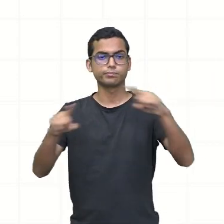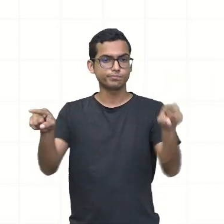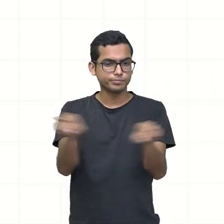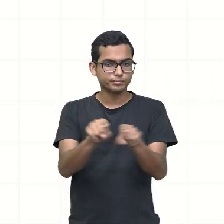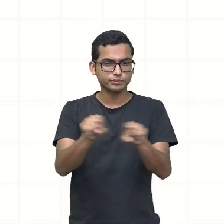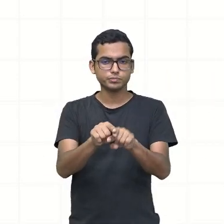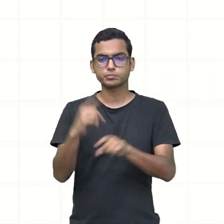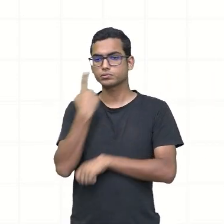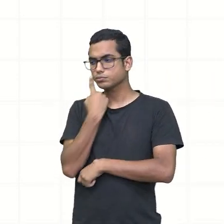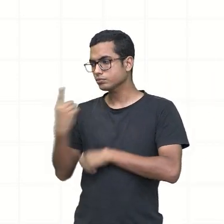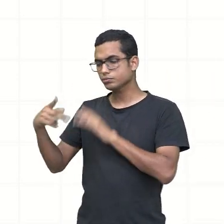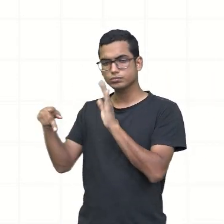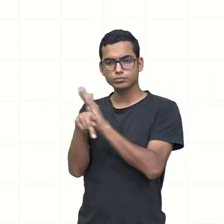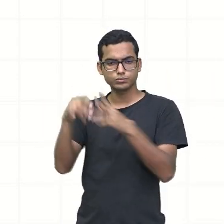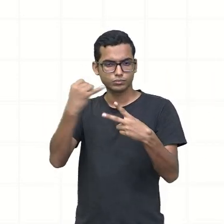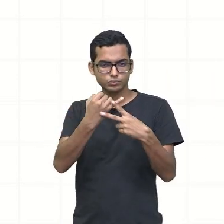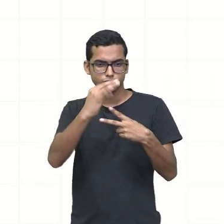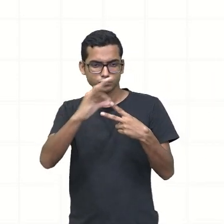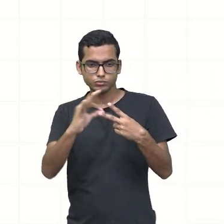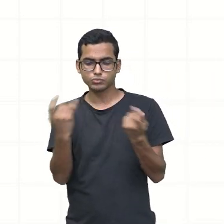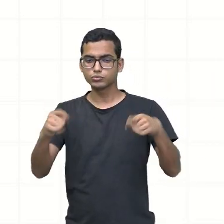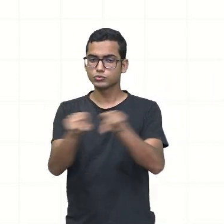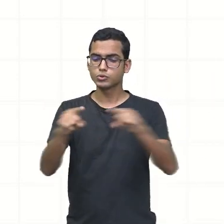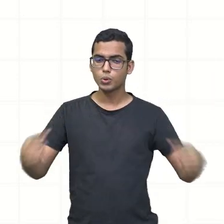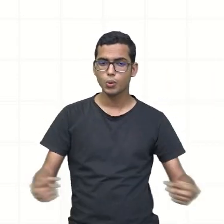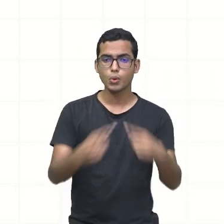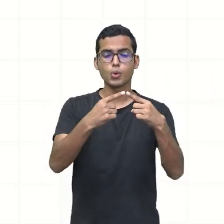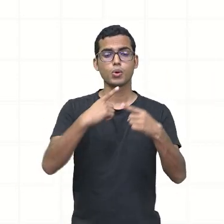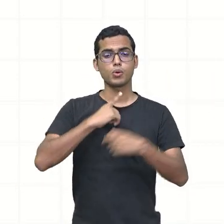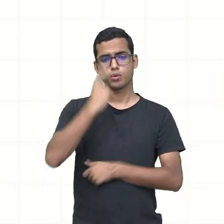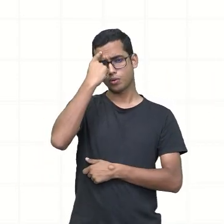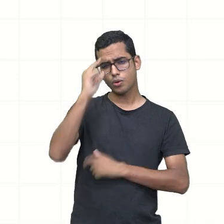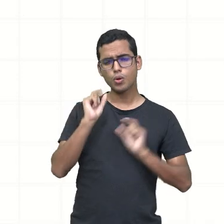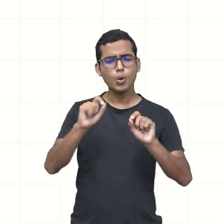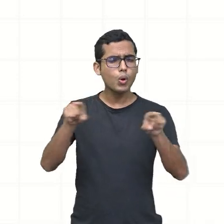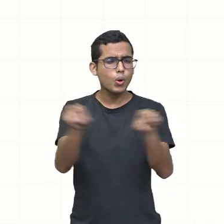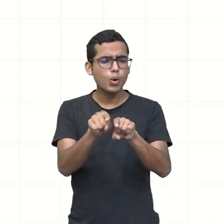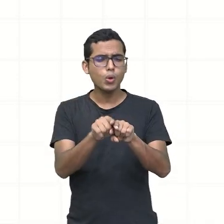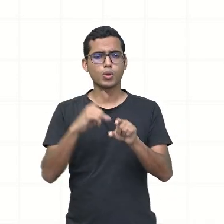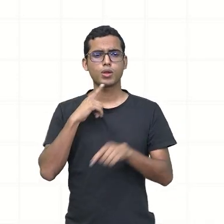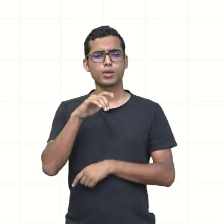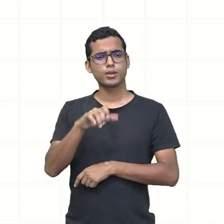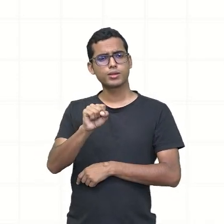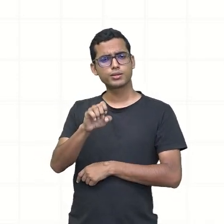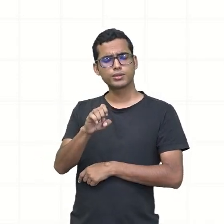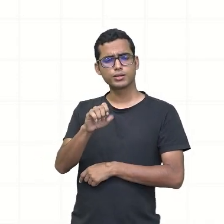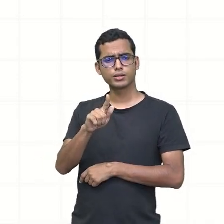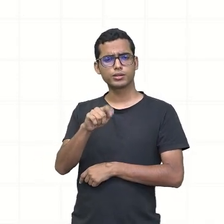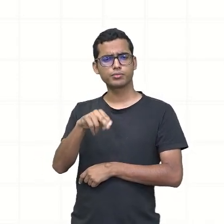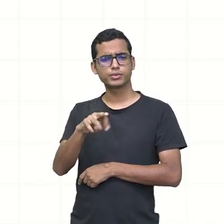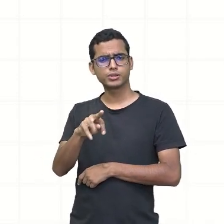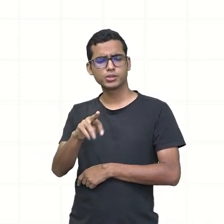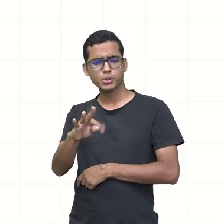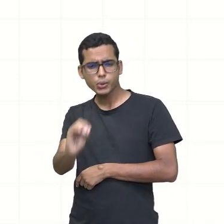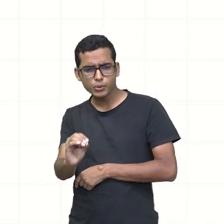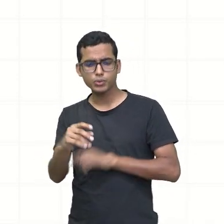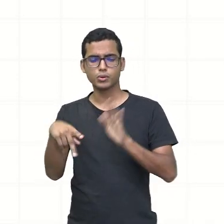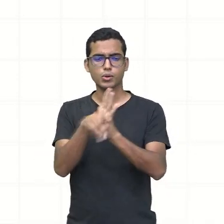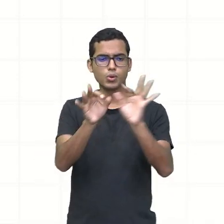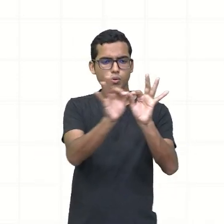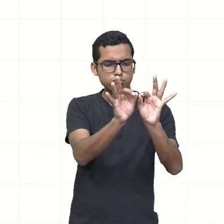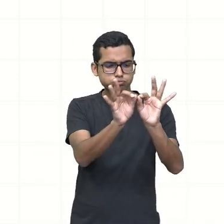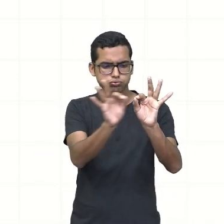um polígono podem ser associados à ideia de segmento de retas, beleza? É